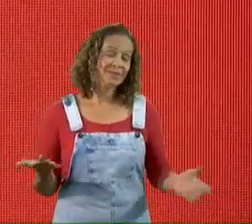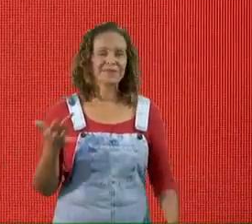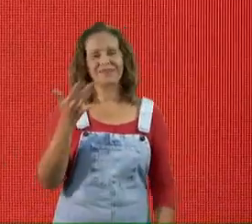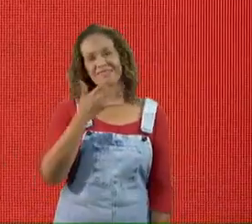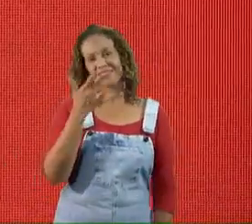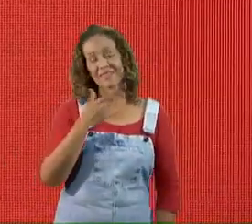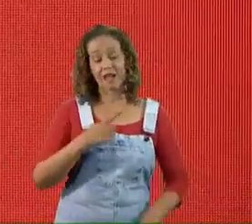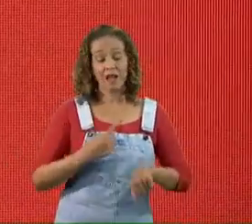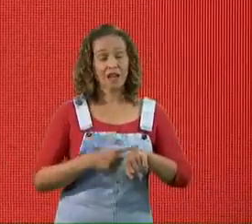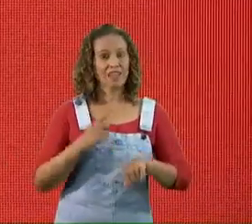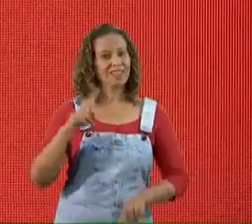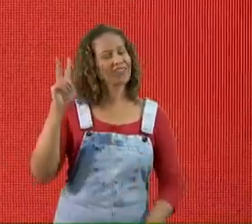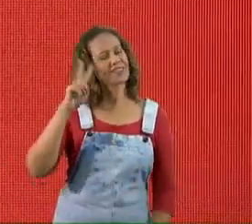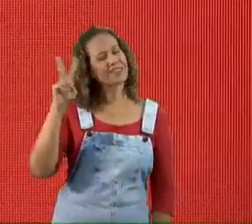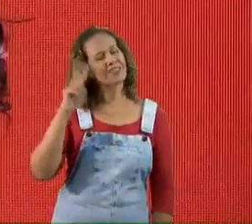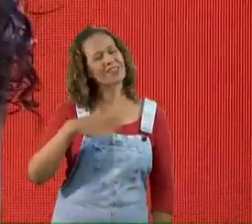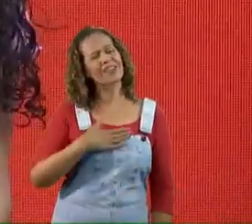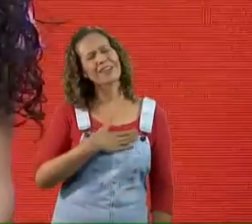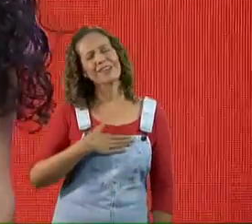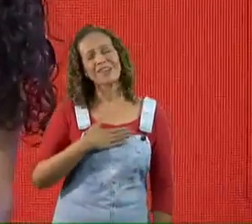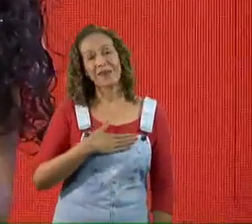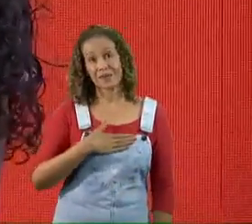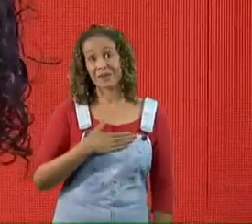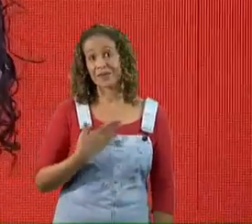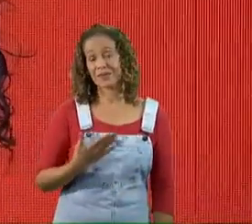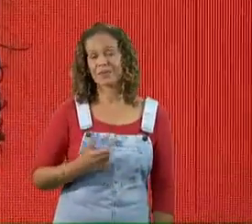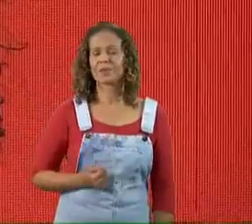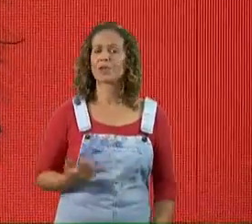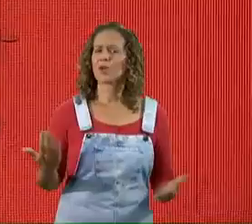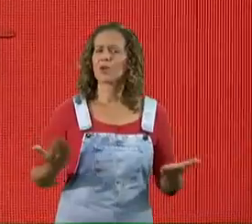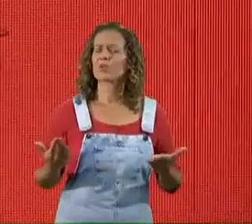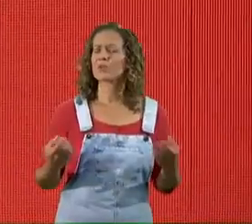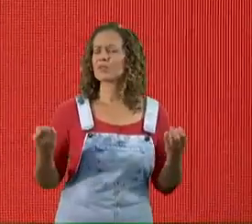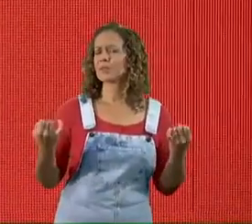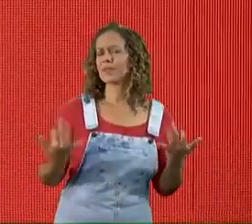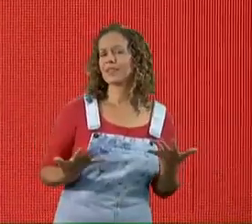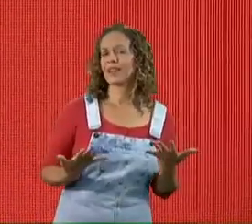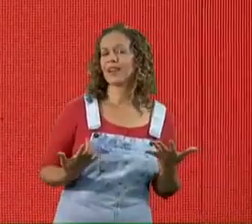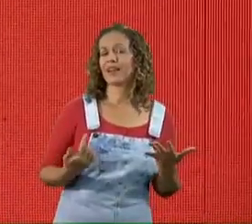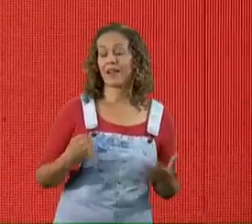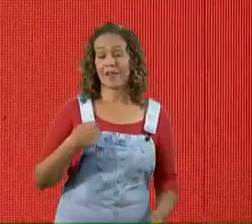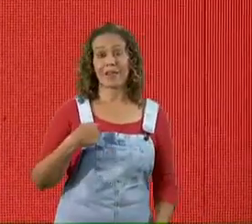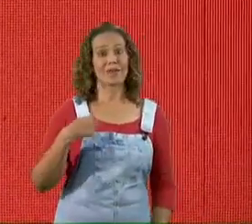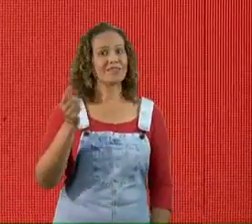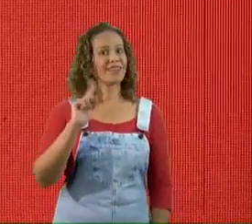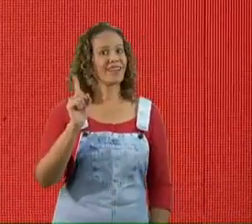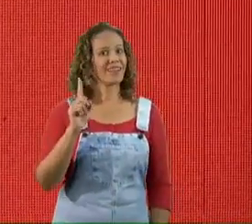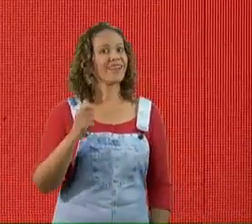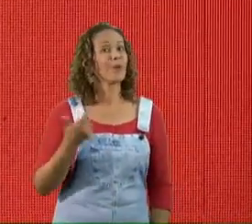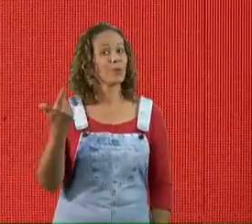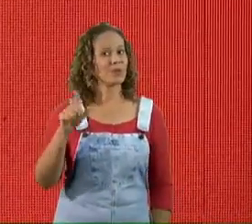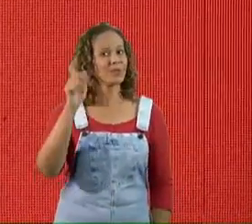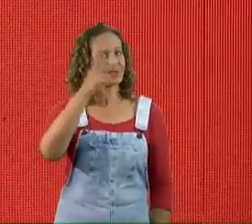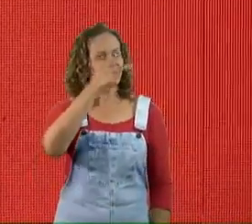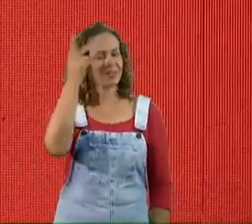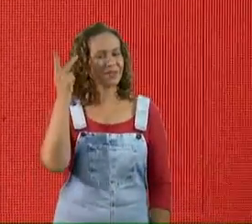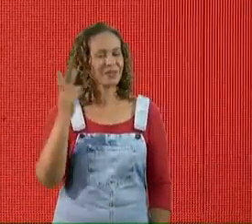que delícia, a hora da história, a hora que eu mais gosto. E hoje, mas quem vai contar a história para vocês hoje não é a tia Marina. Eu quero chamar aqui a minha convidada